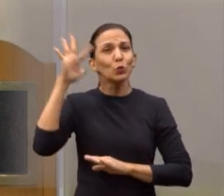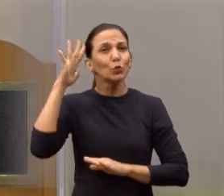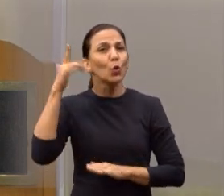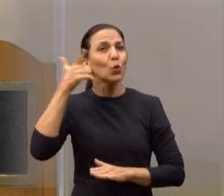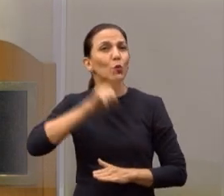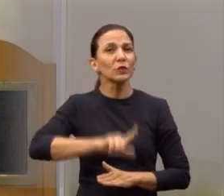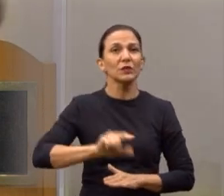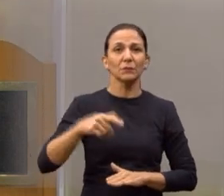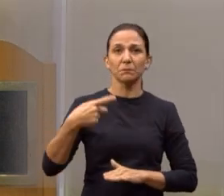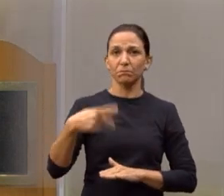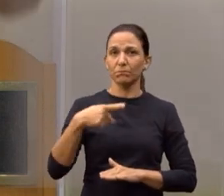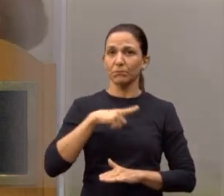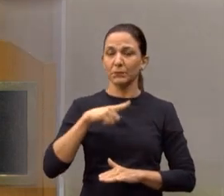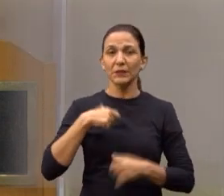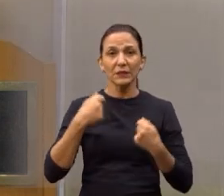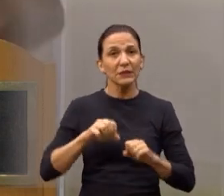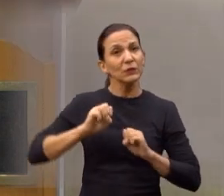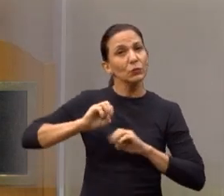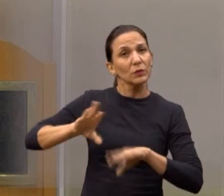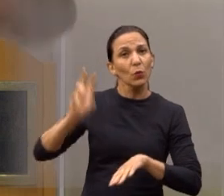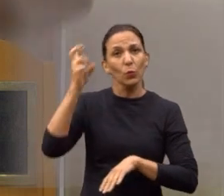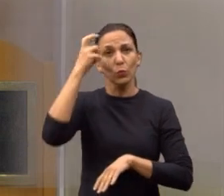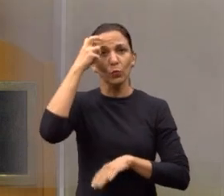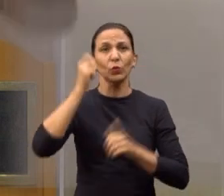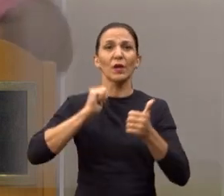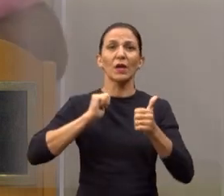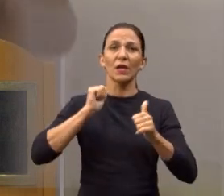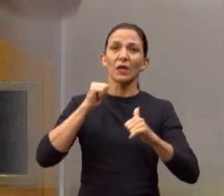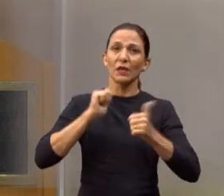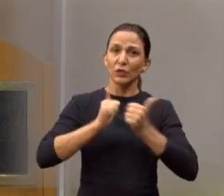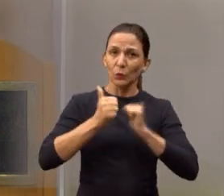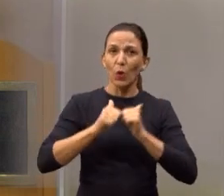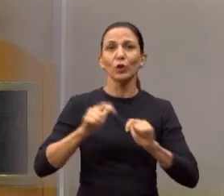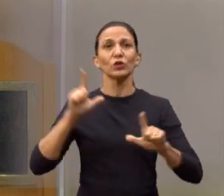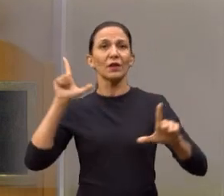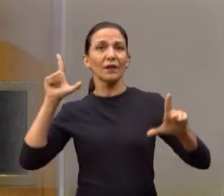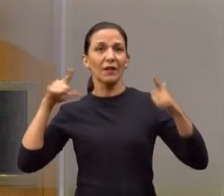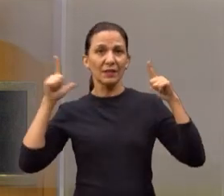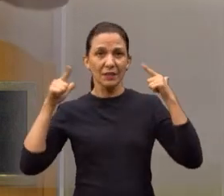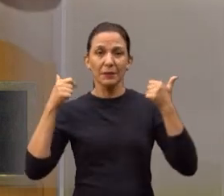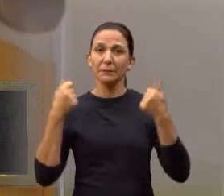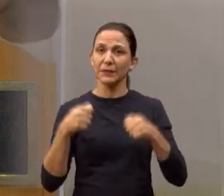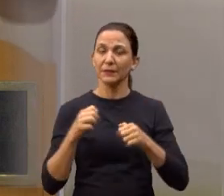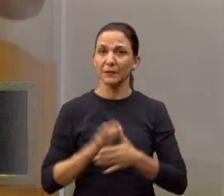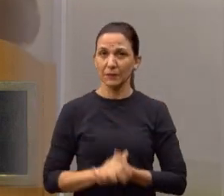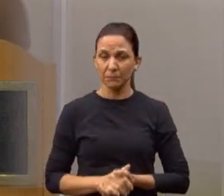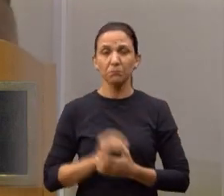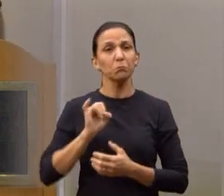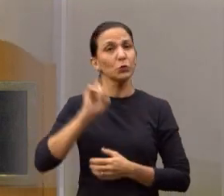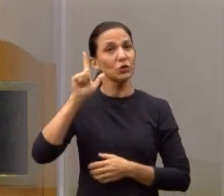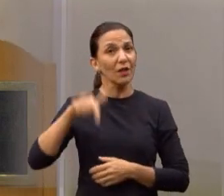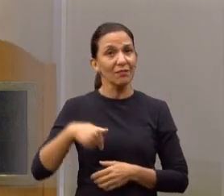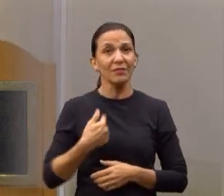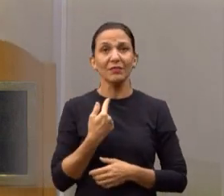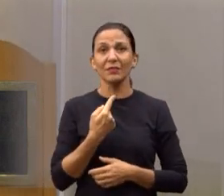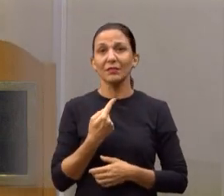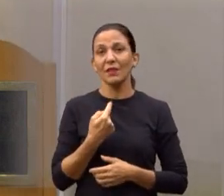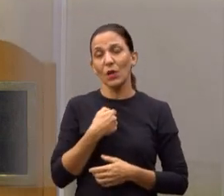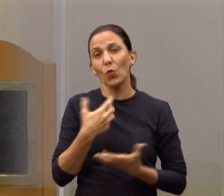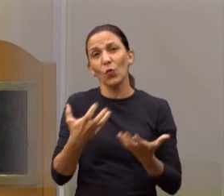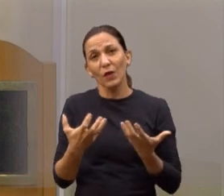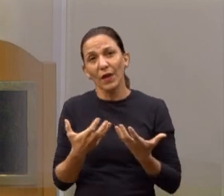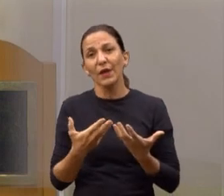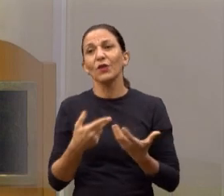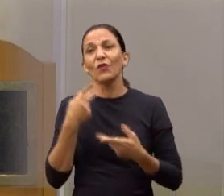importante com quem a gente consiga dar vazão de Educação de Cultura de esporte de lazer Então isso é importante eu queria só fazer uma reivindicação